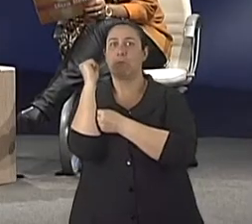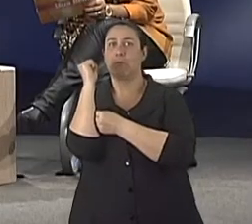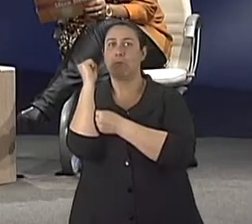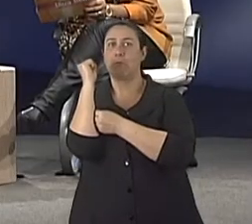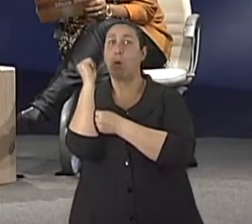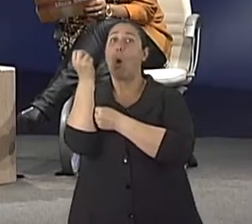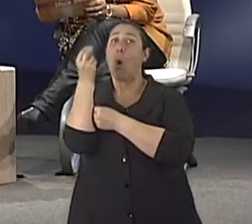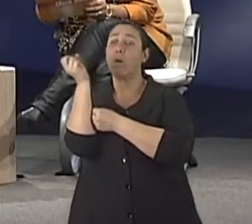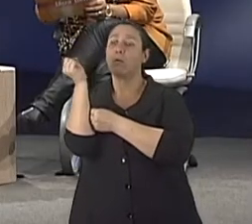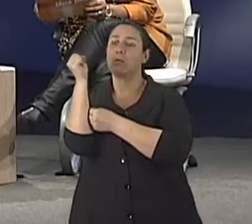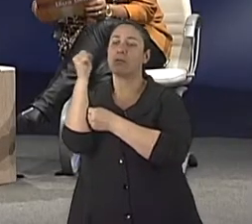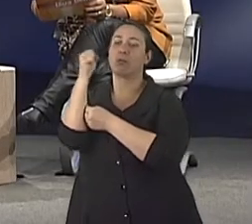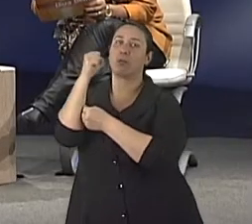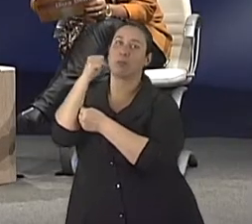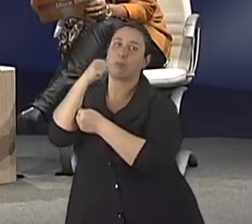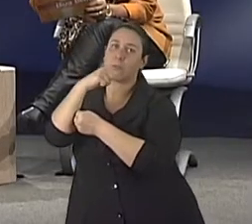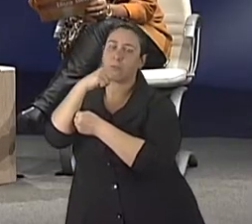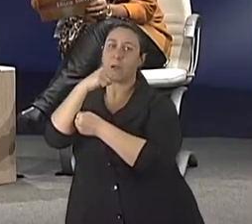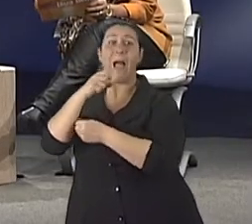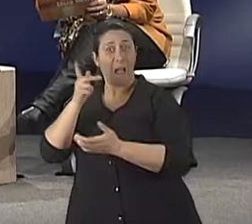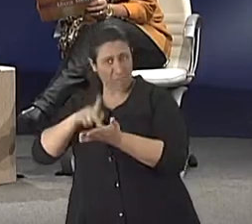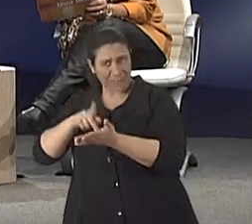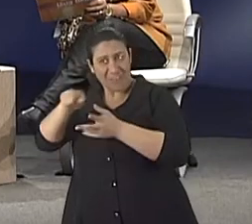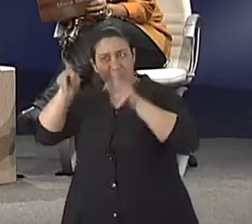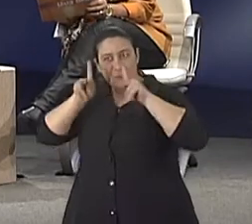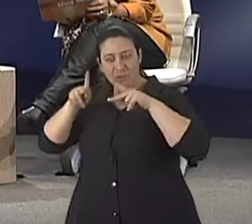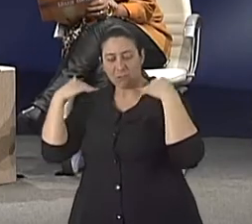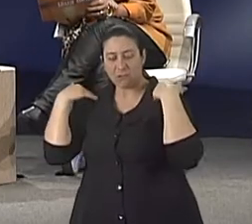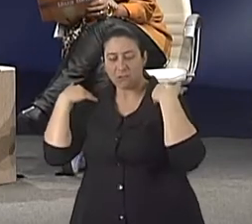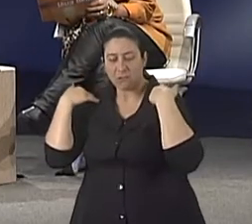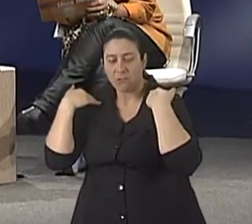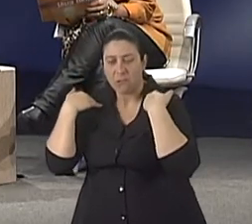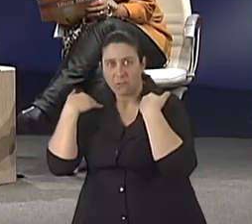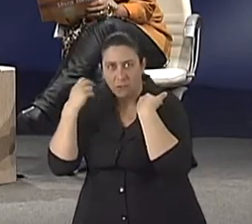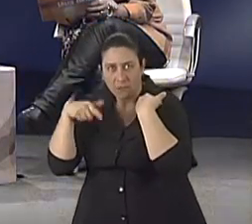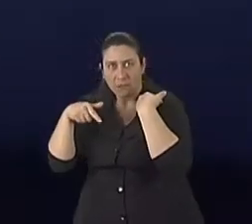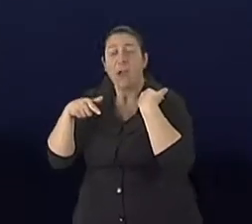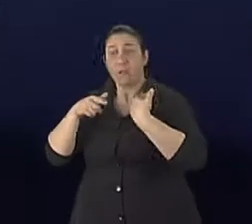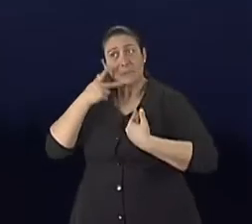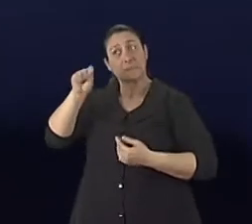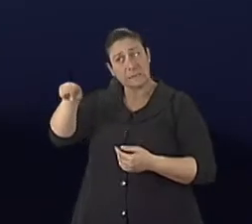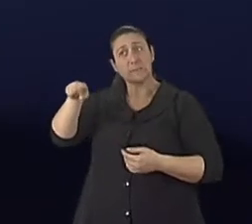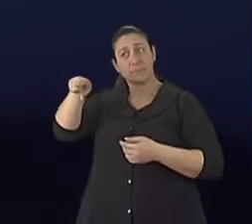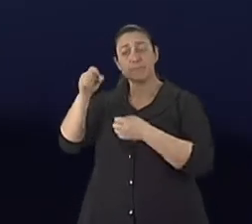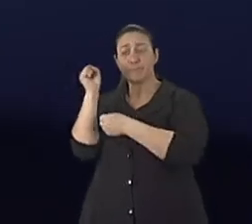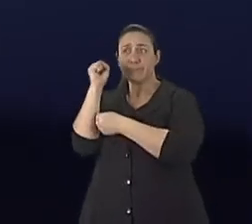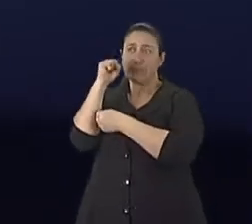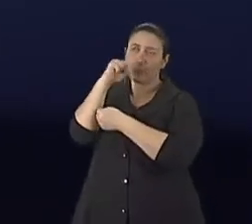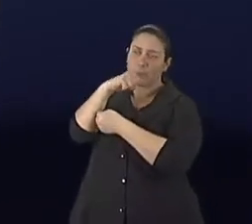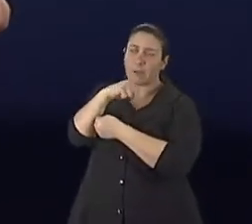assim ultimamente que vai dobrando e caminho quase isso olhando o chão é uma outra o aspecto interessante que